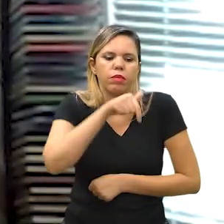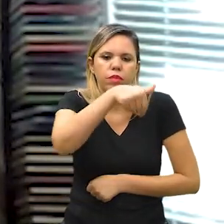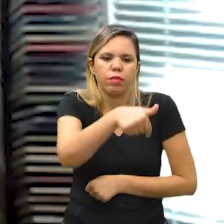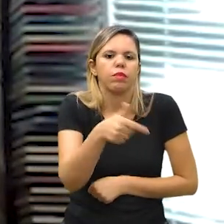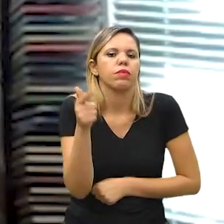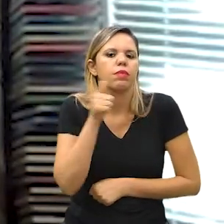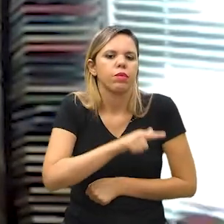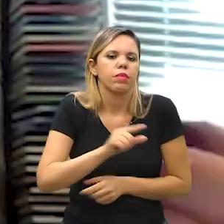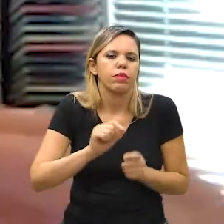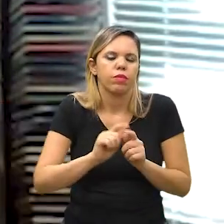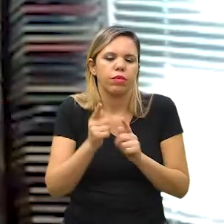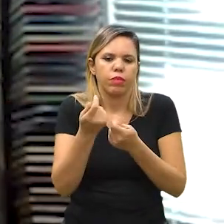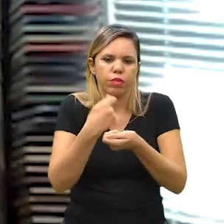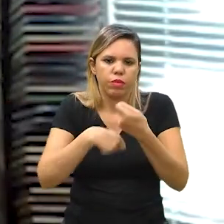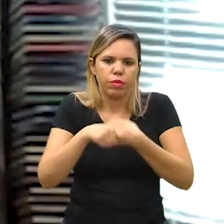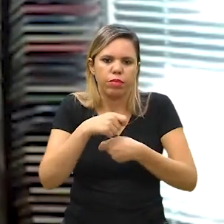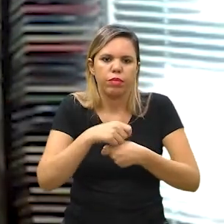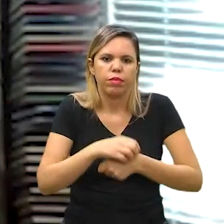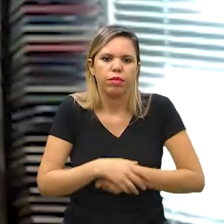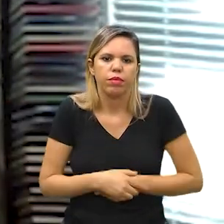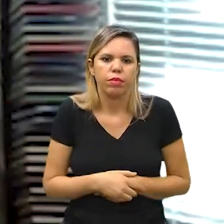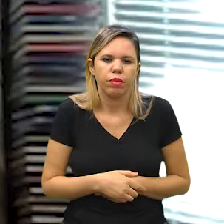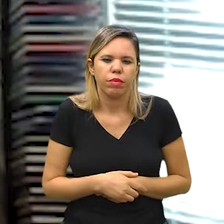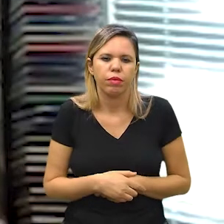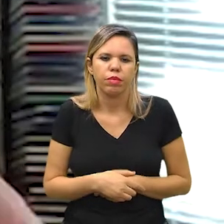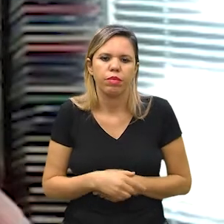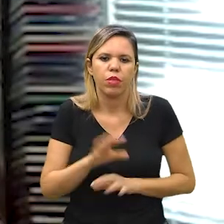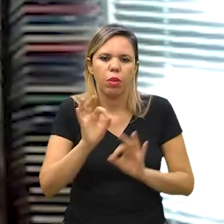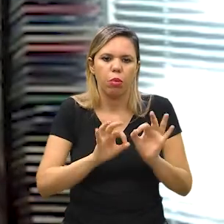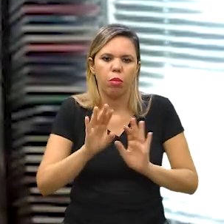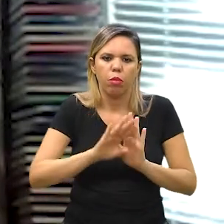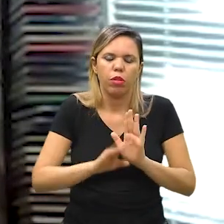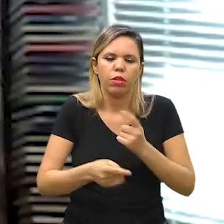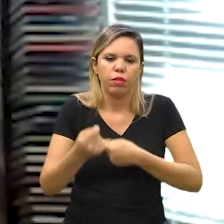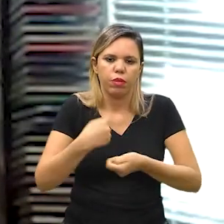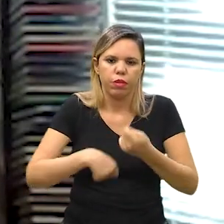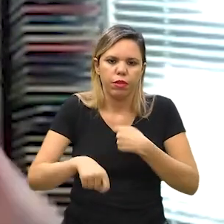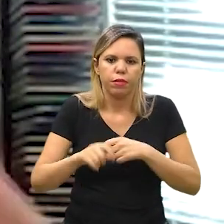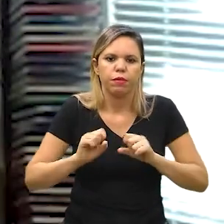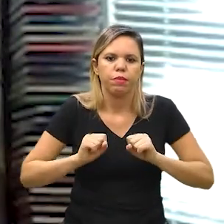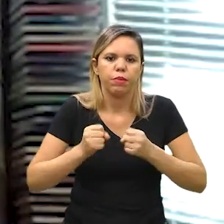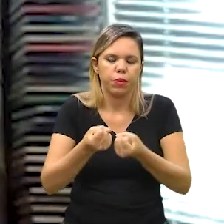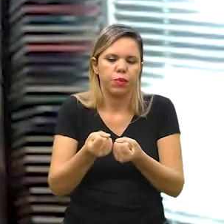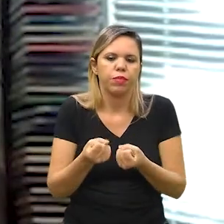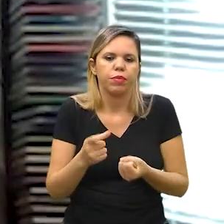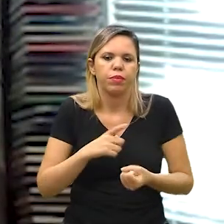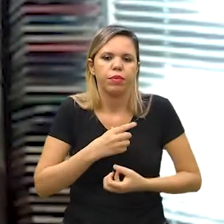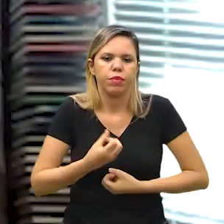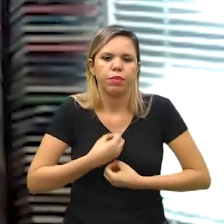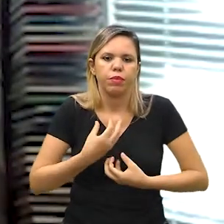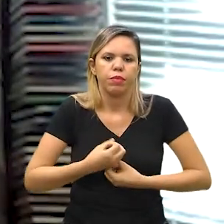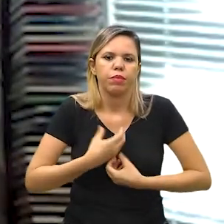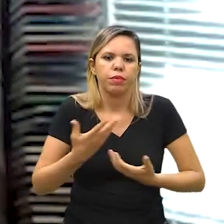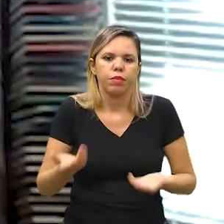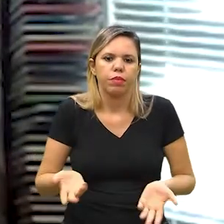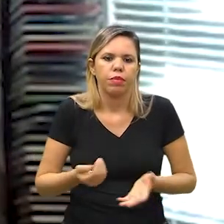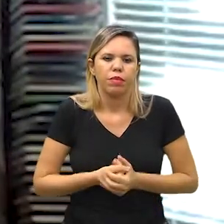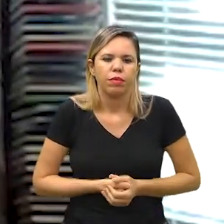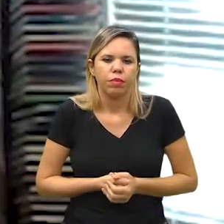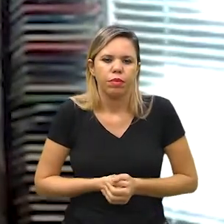ele depois fazer a gestão desse negócio. Então, o plano de negócios, ele força ele a buscar